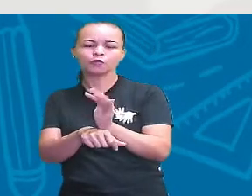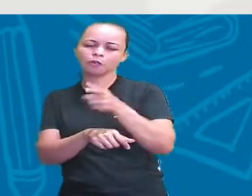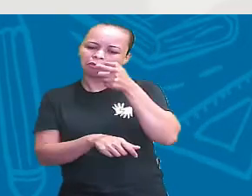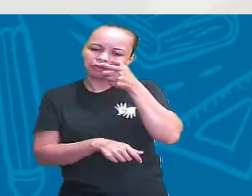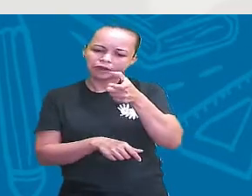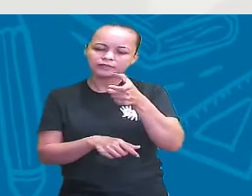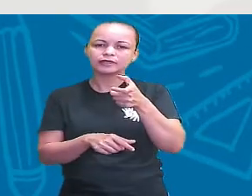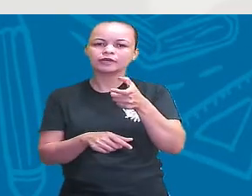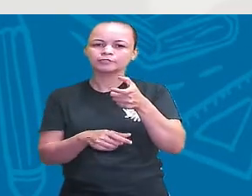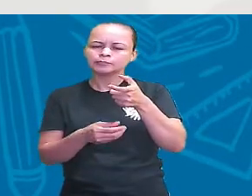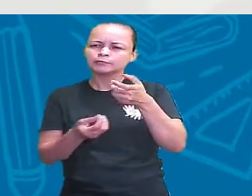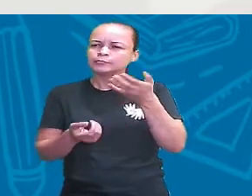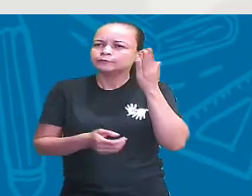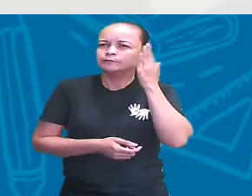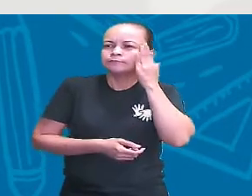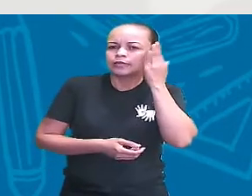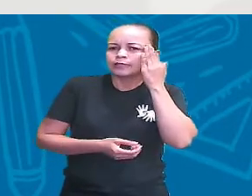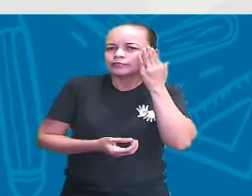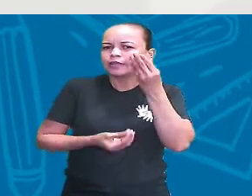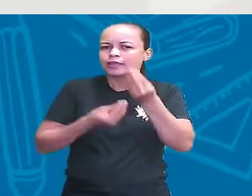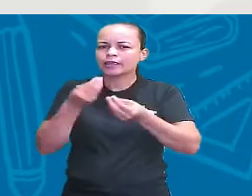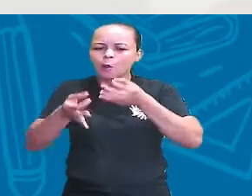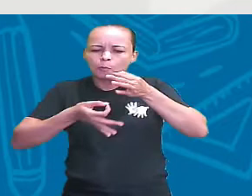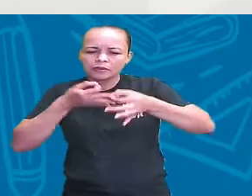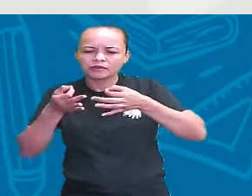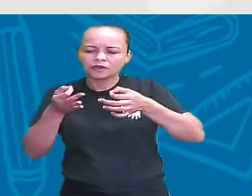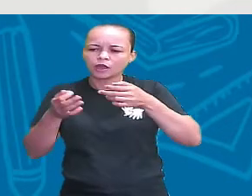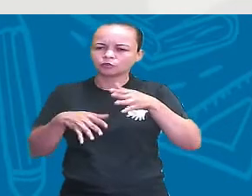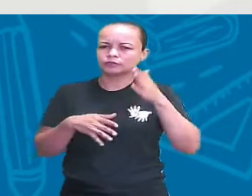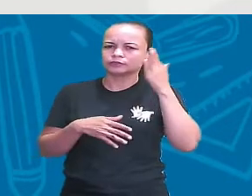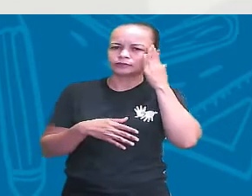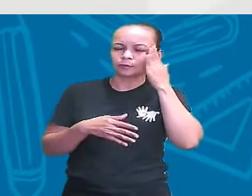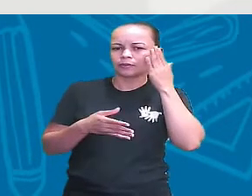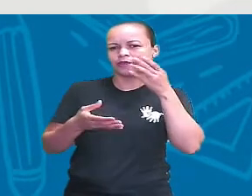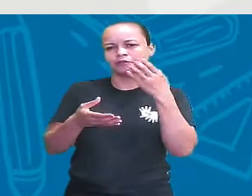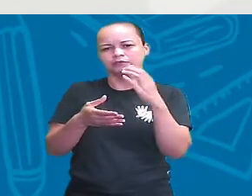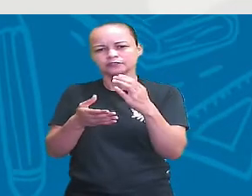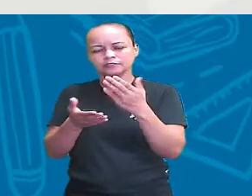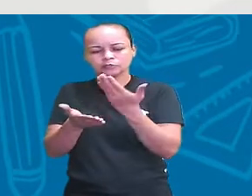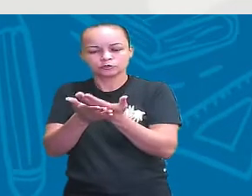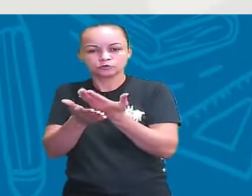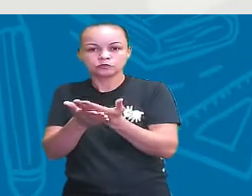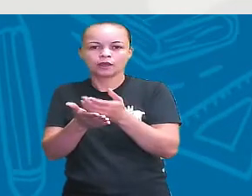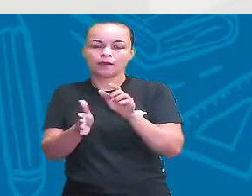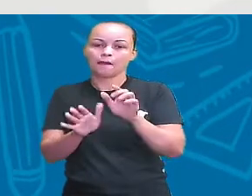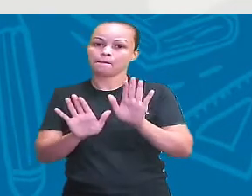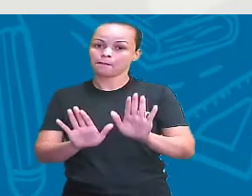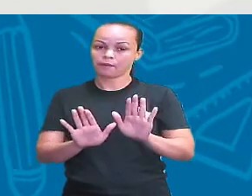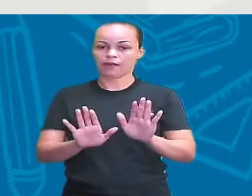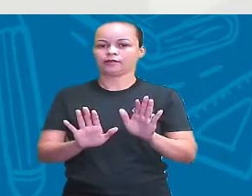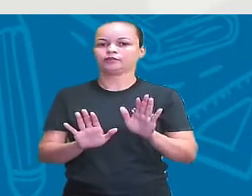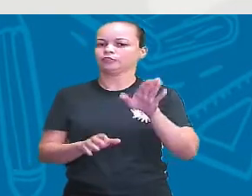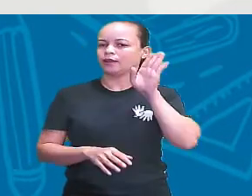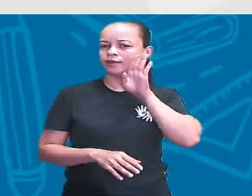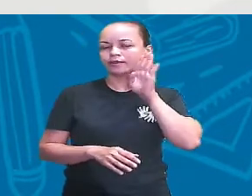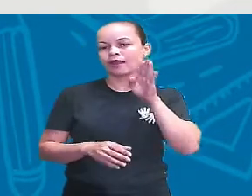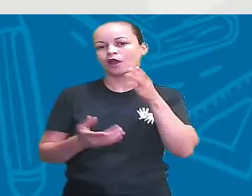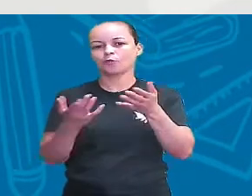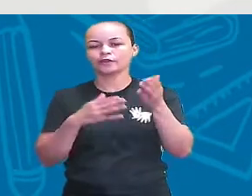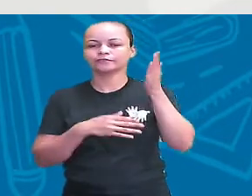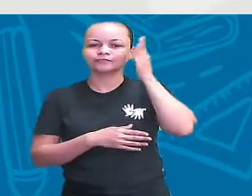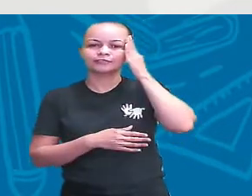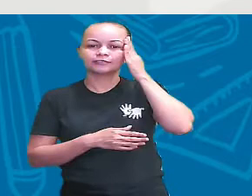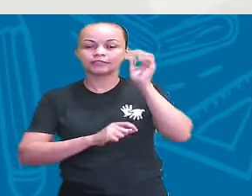um atrativo para a gente fazer esses questionamentos científicos. Mas o mais legal é a gente compreender isso a partir do olhar